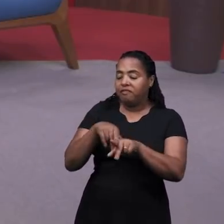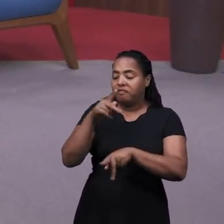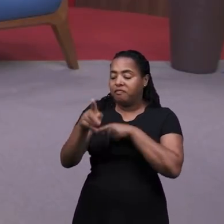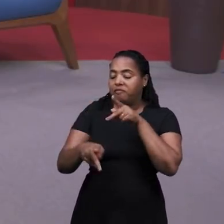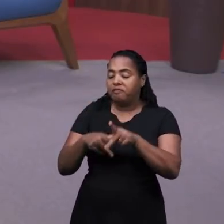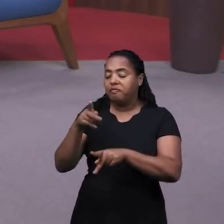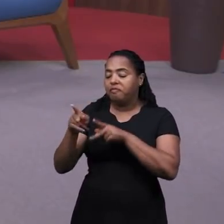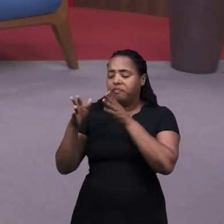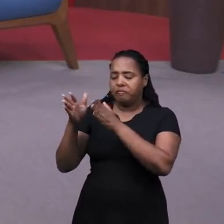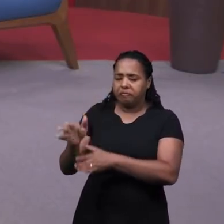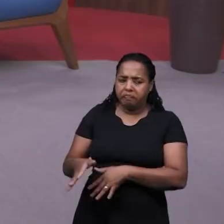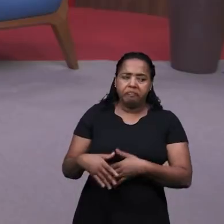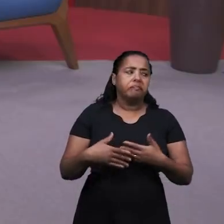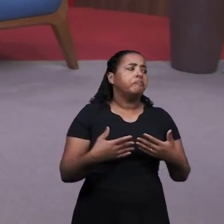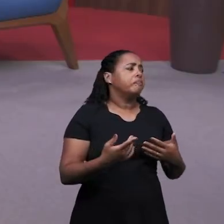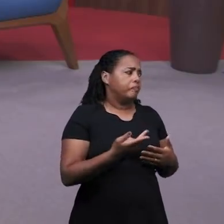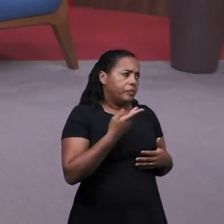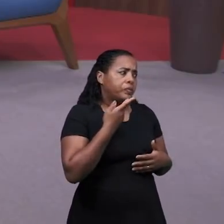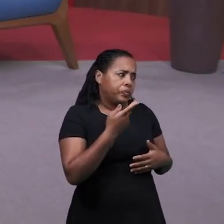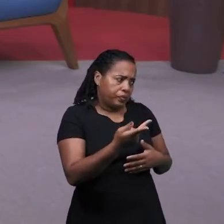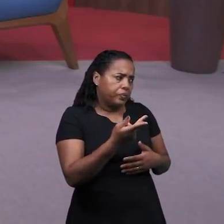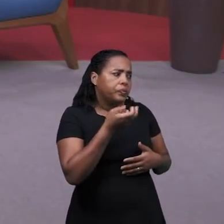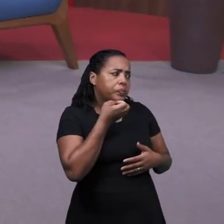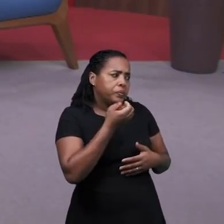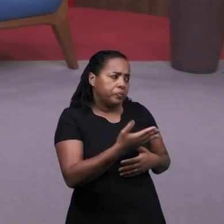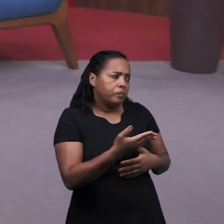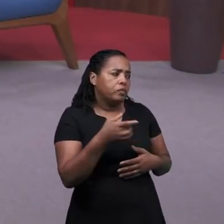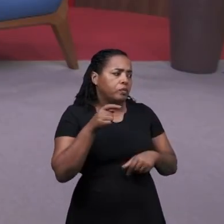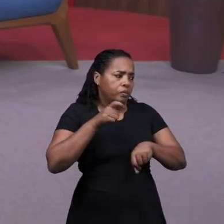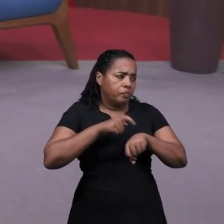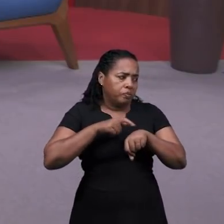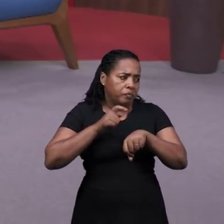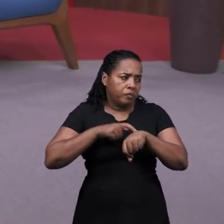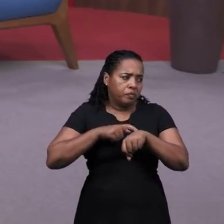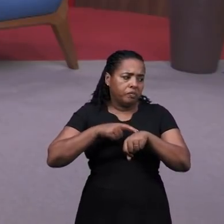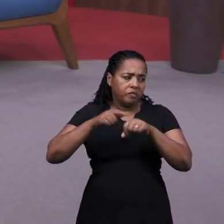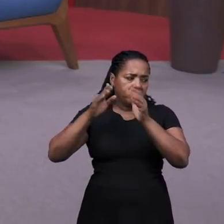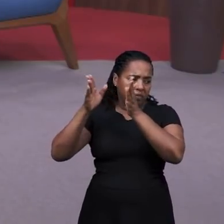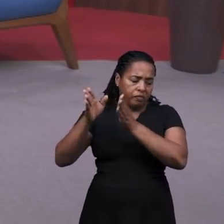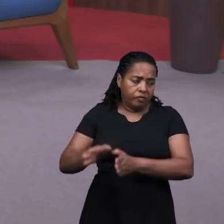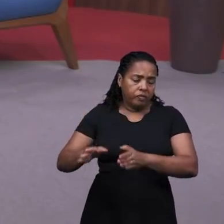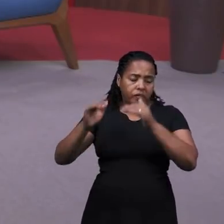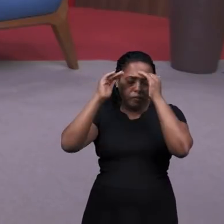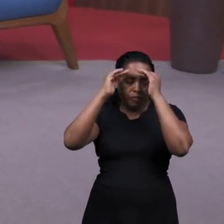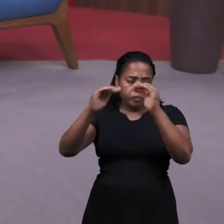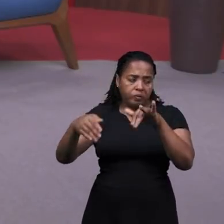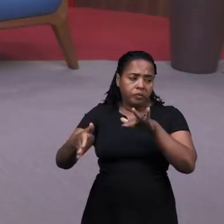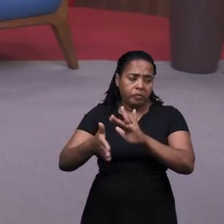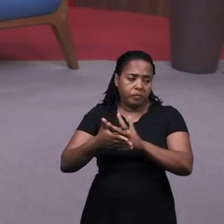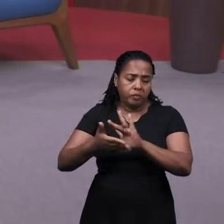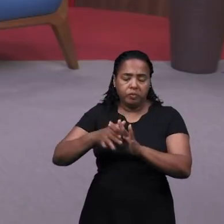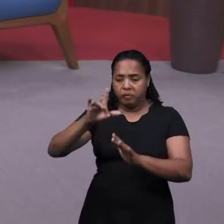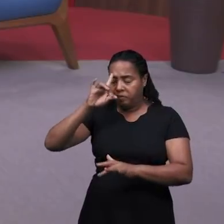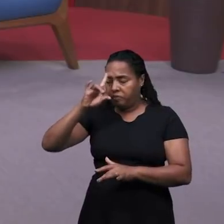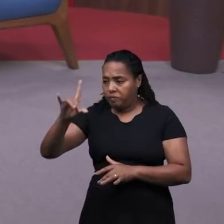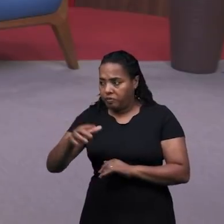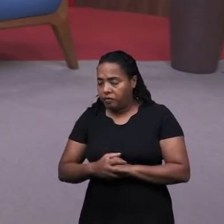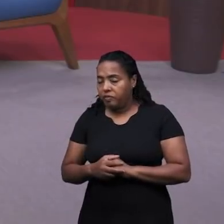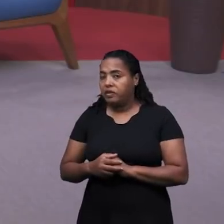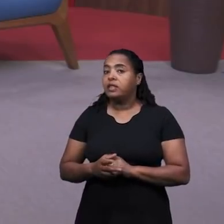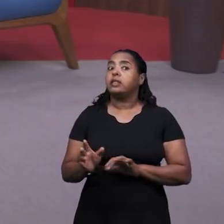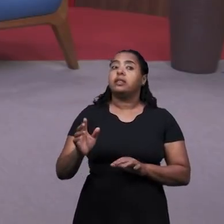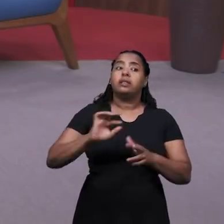bem, naquilo que ele foi fiel e obediente ao projeto de Deus. E dentre